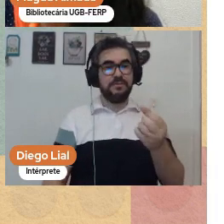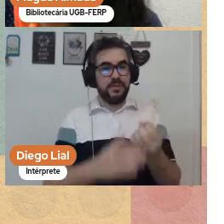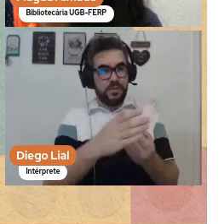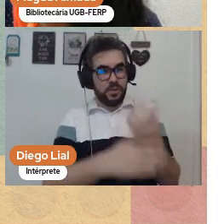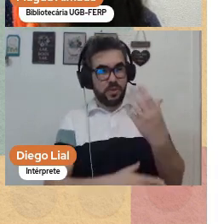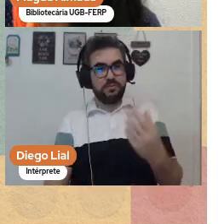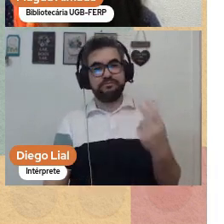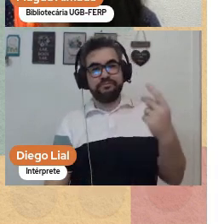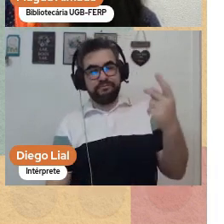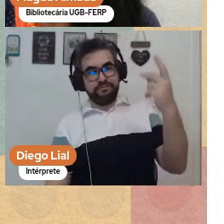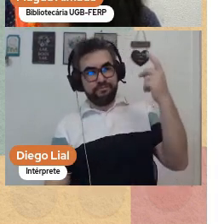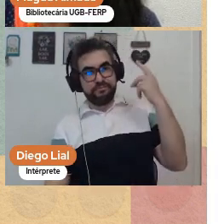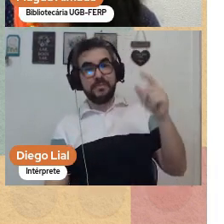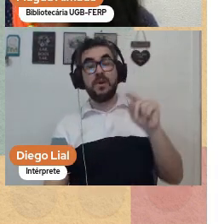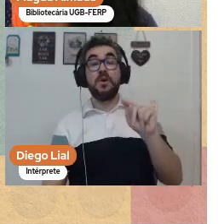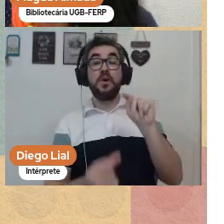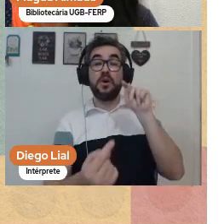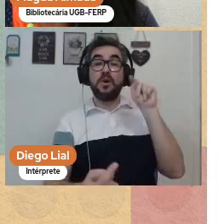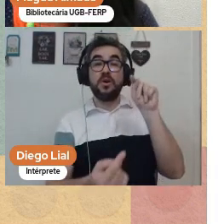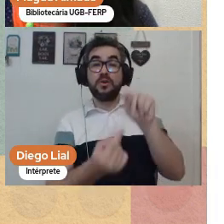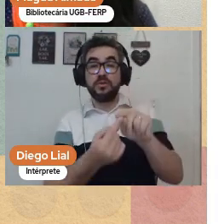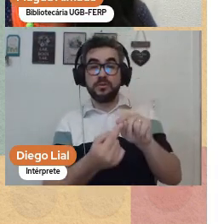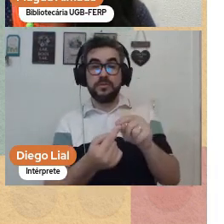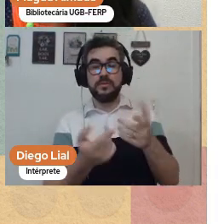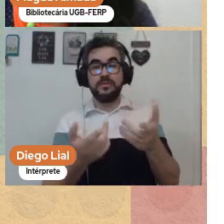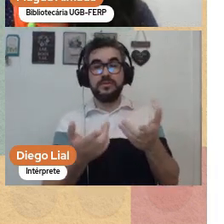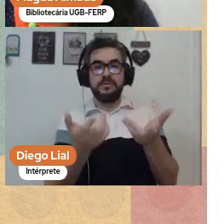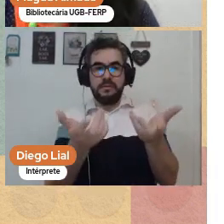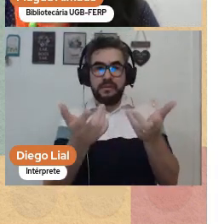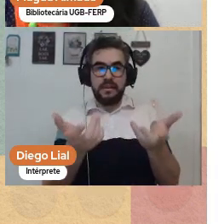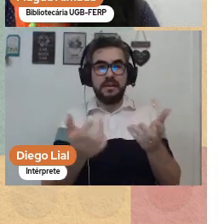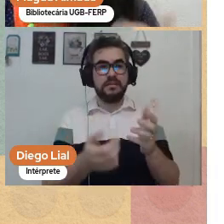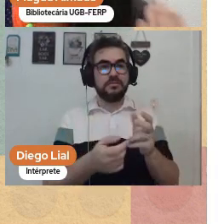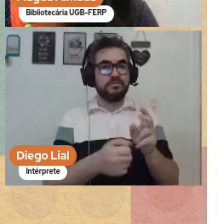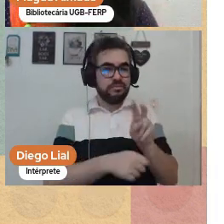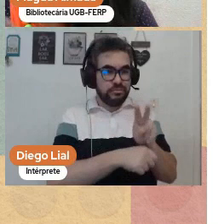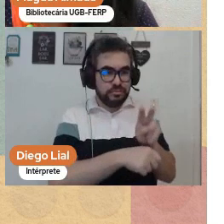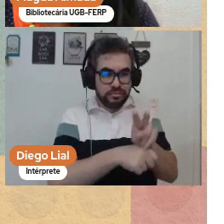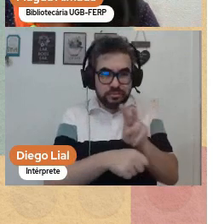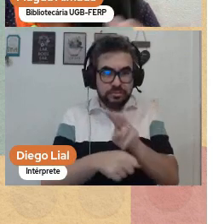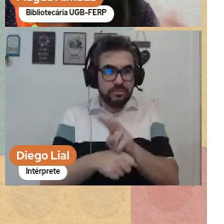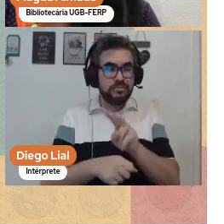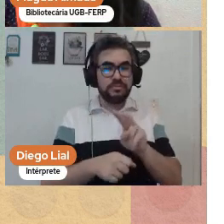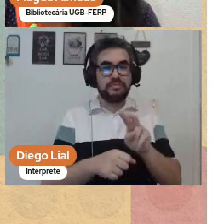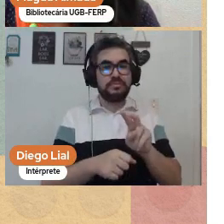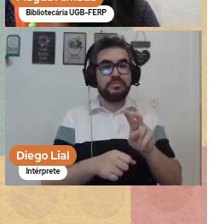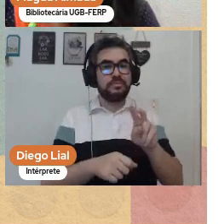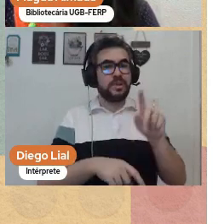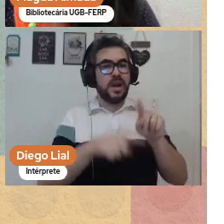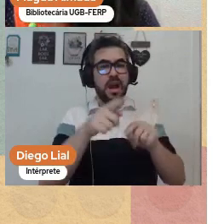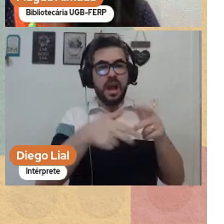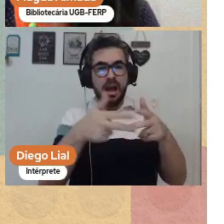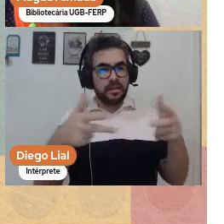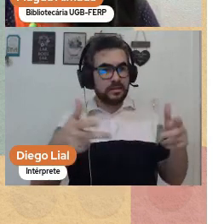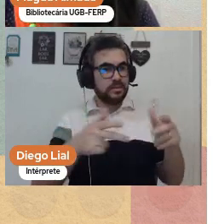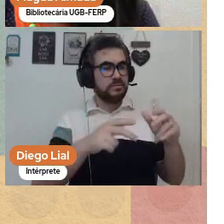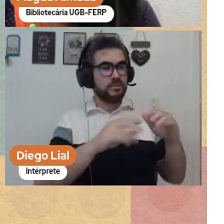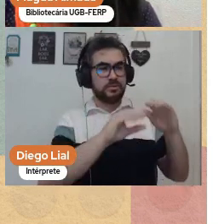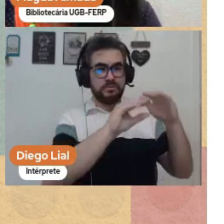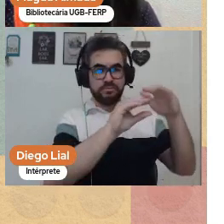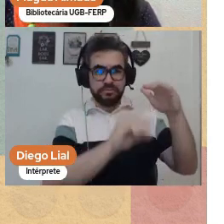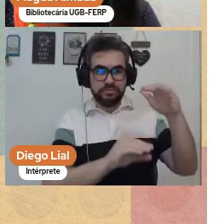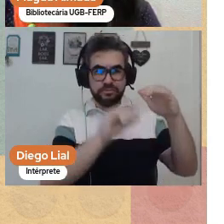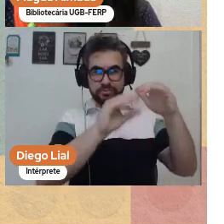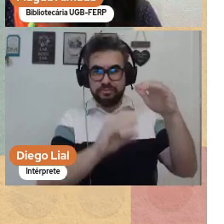do tratamento, né, dos acervos. Chegaram os acervos iconográfico, audiovisual, sonoro, e já tinha toda